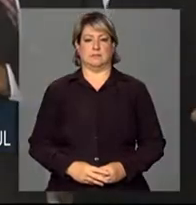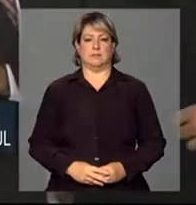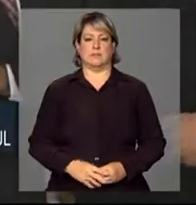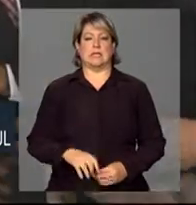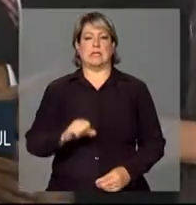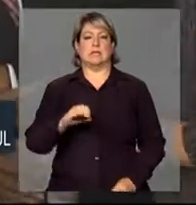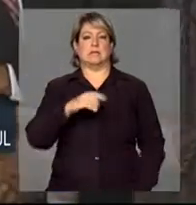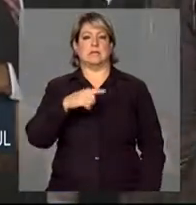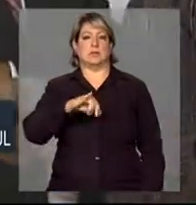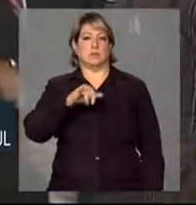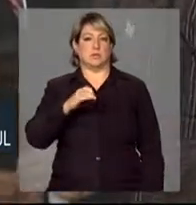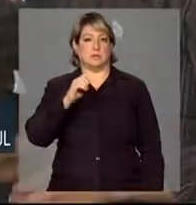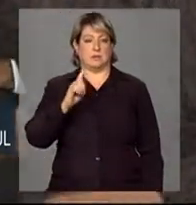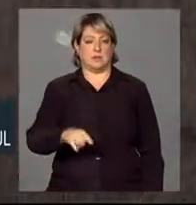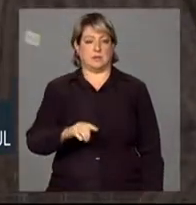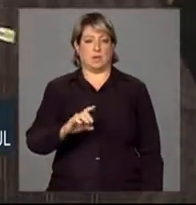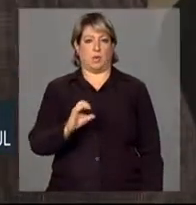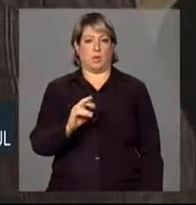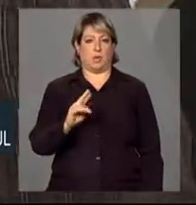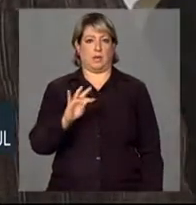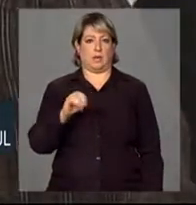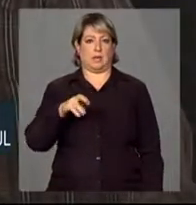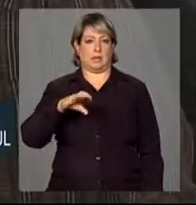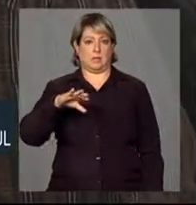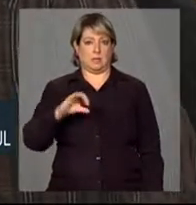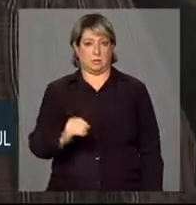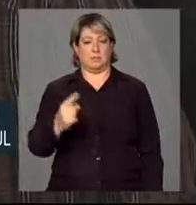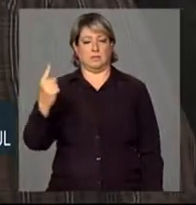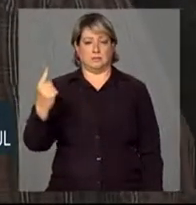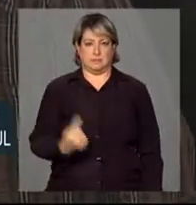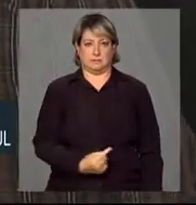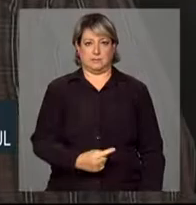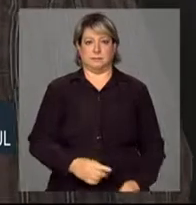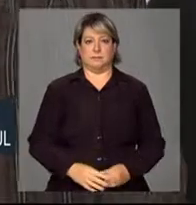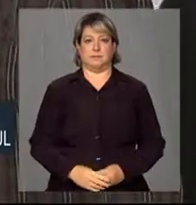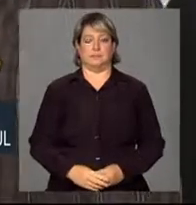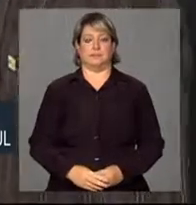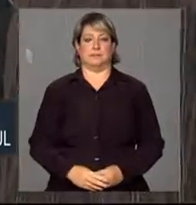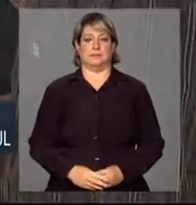São José do Hortêncio, prefeito Clóvis Ruiz Schaefer.